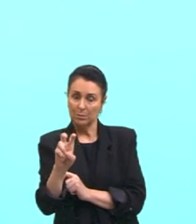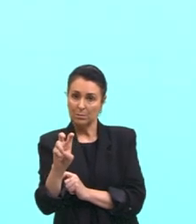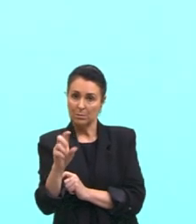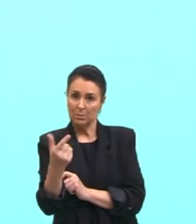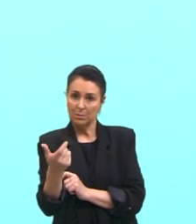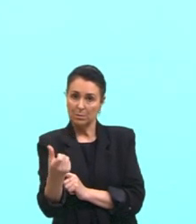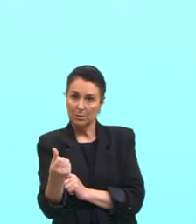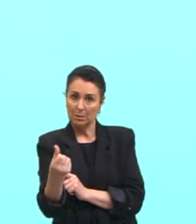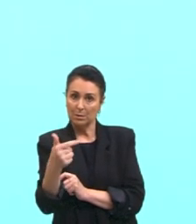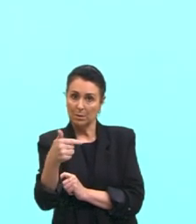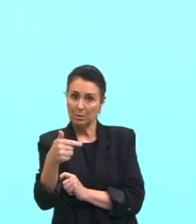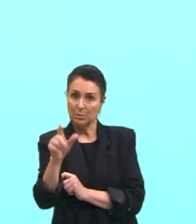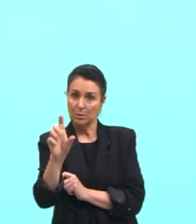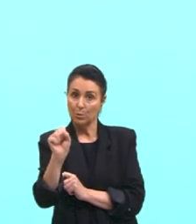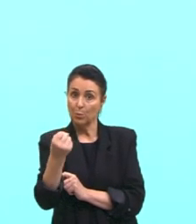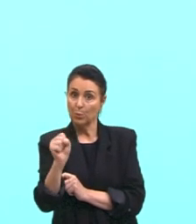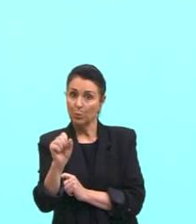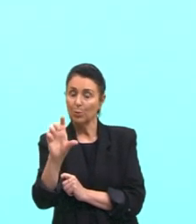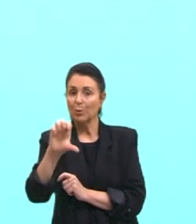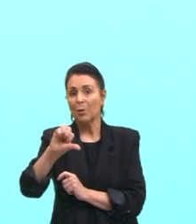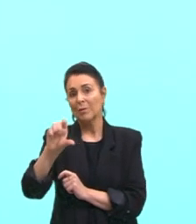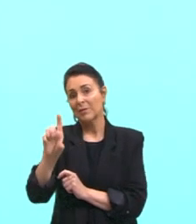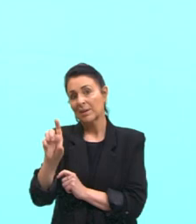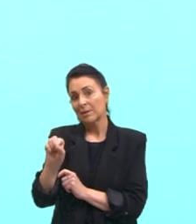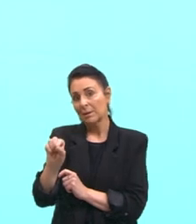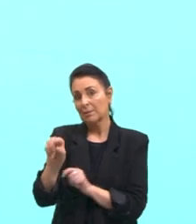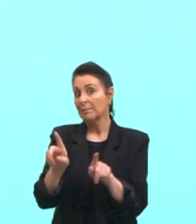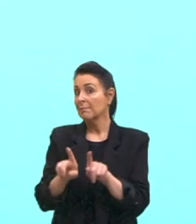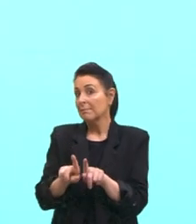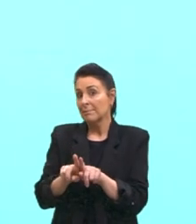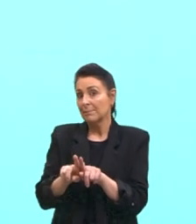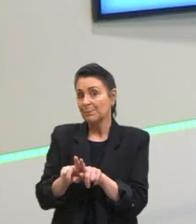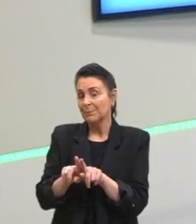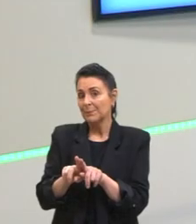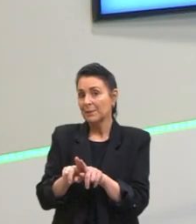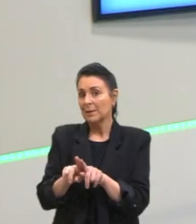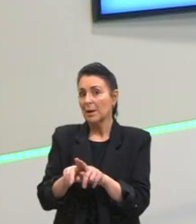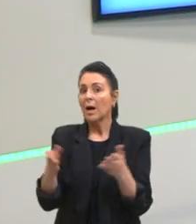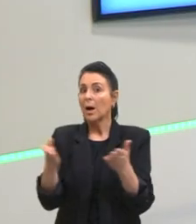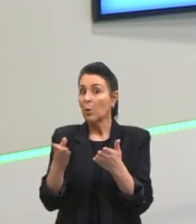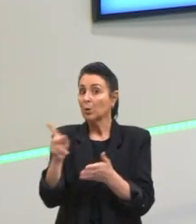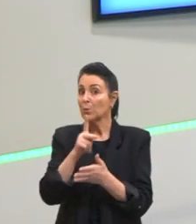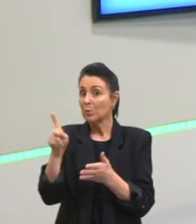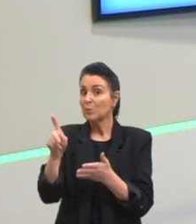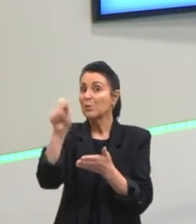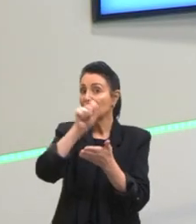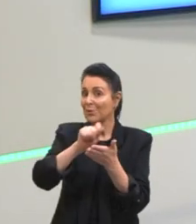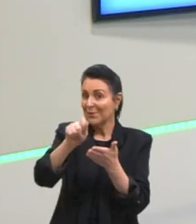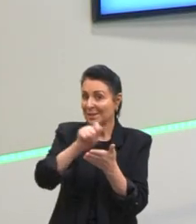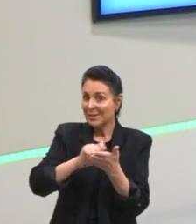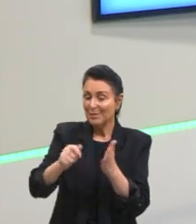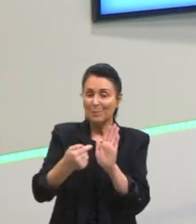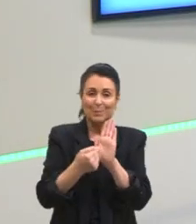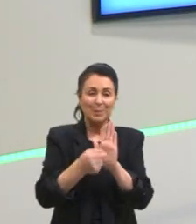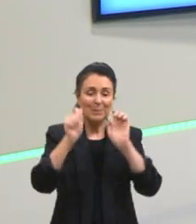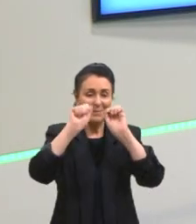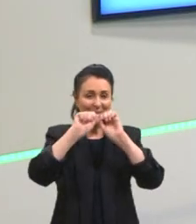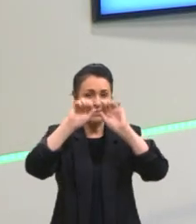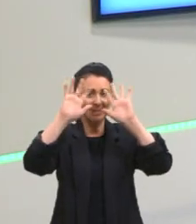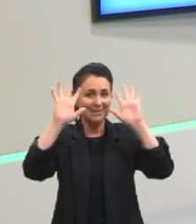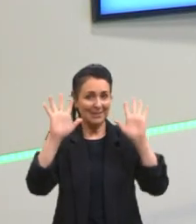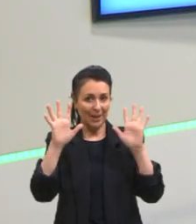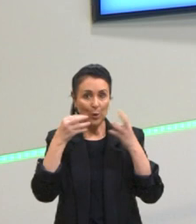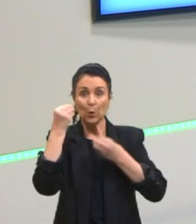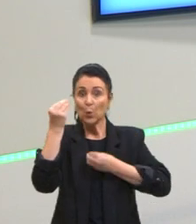5, 6, 7, 8, 9, 10. Então eu vou para o quadro ali para a gente poder explanar um pouco sobre